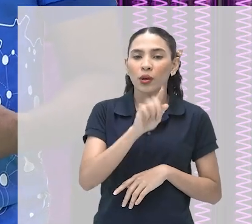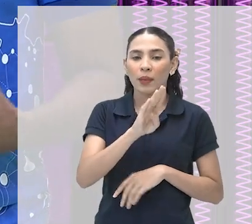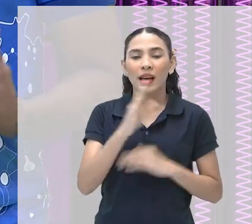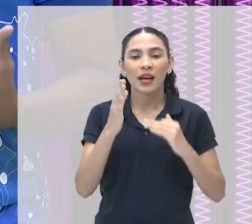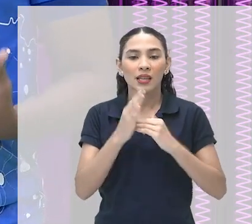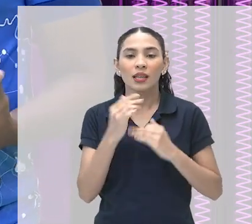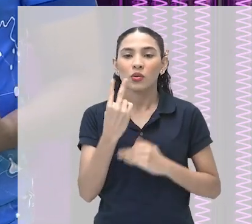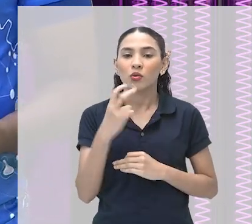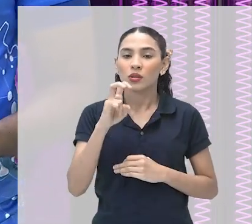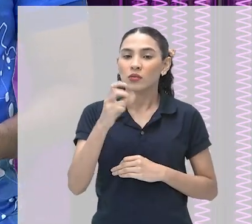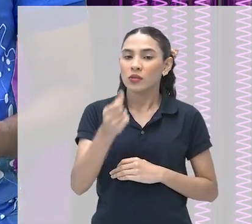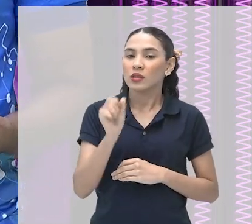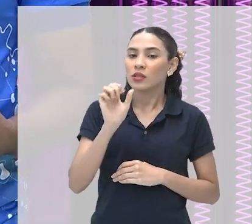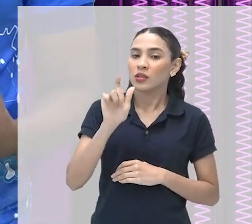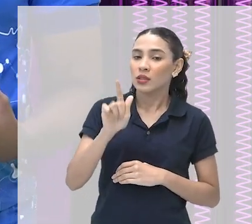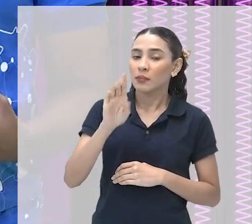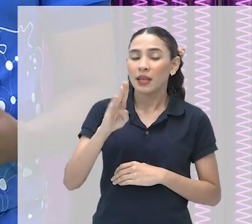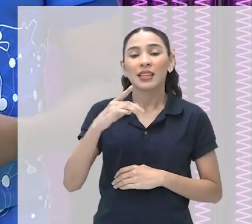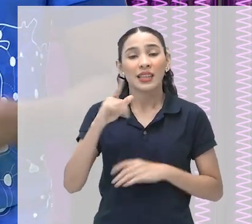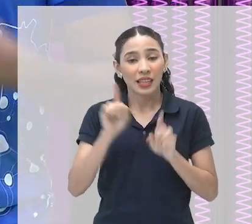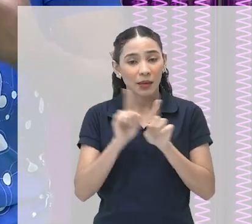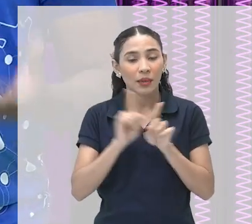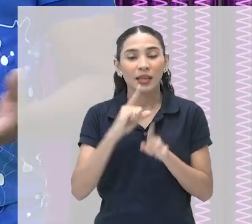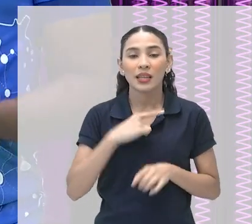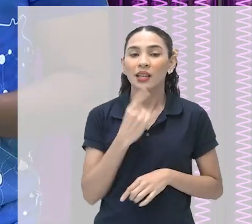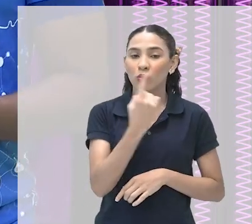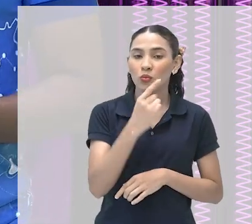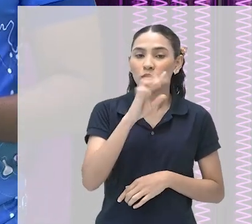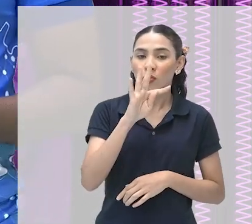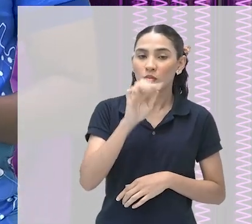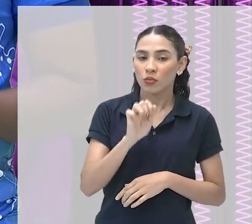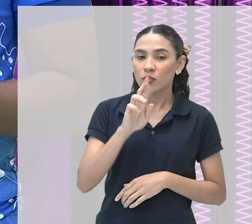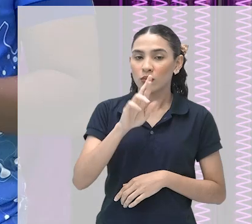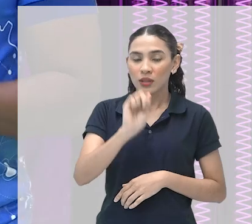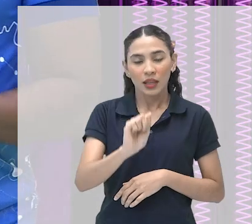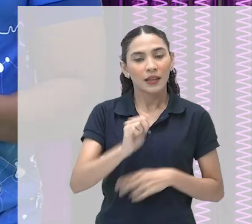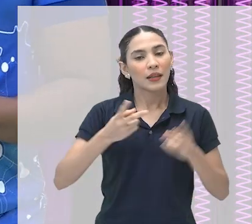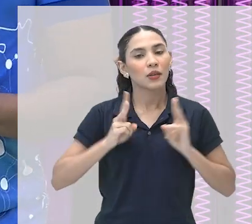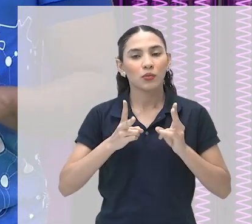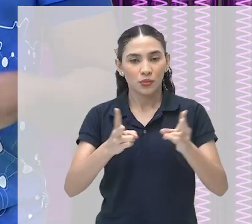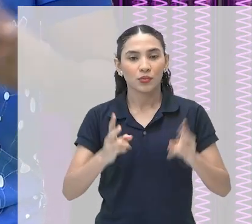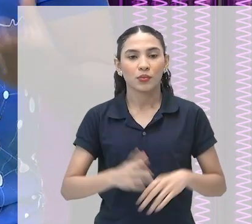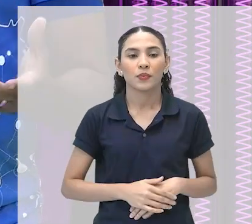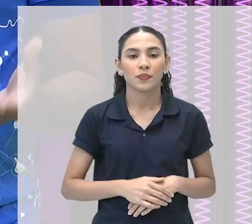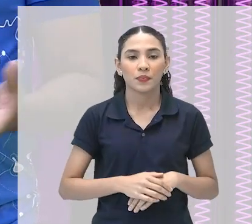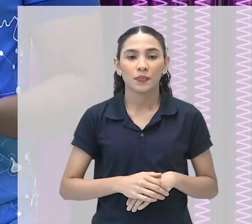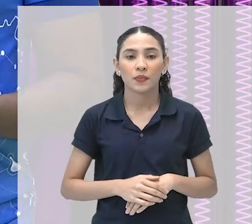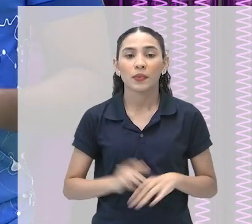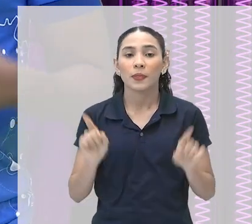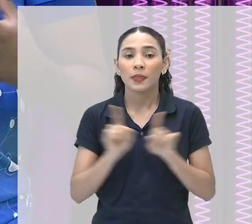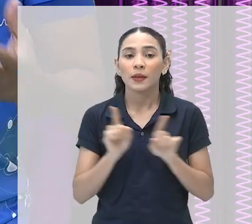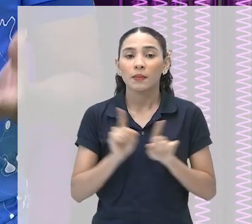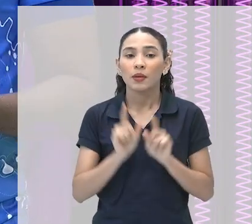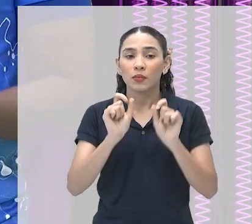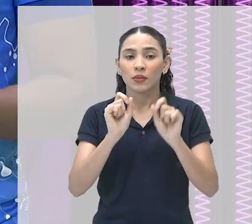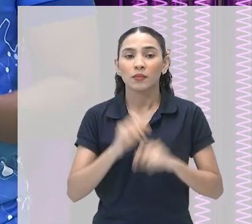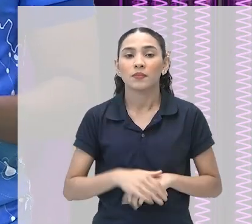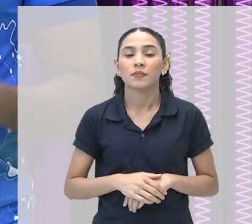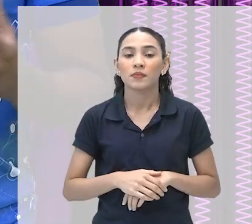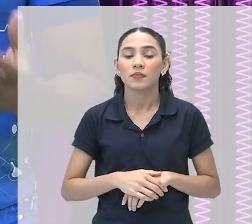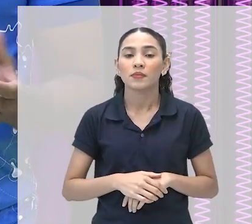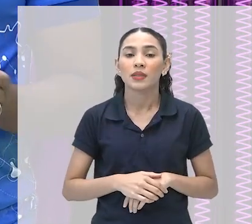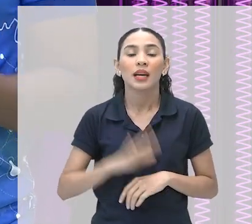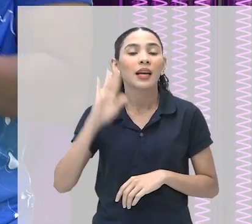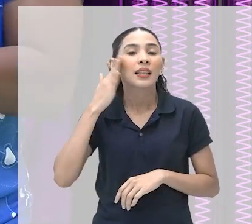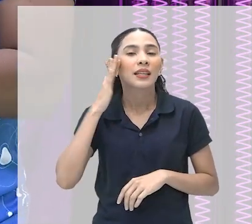a 250 GB, tem de 1 TB e assim sucessivamente, certo? Também nós temos